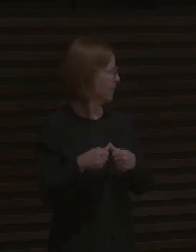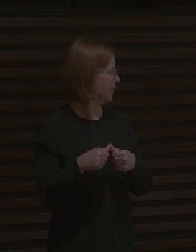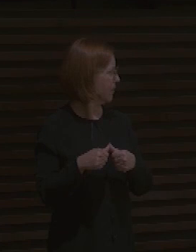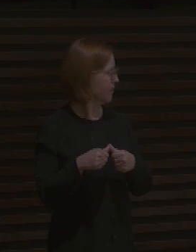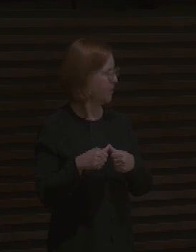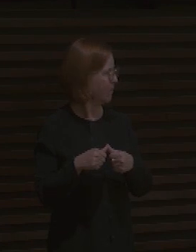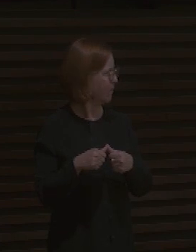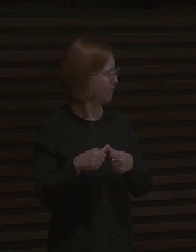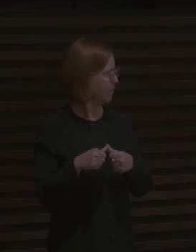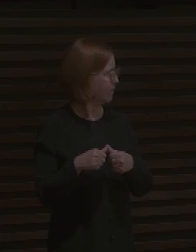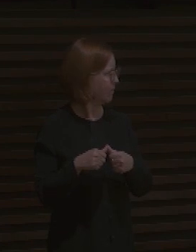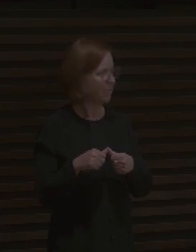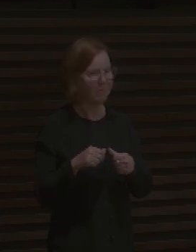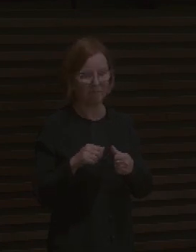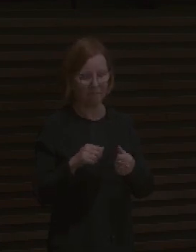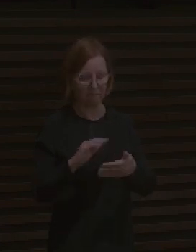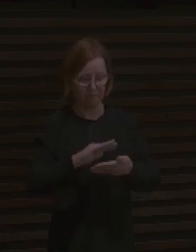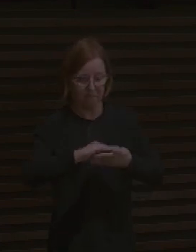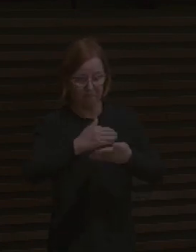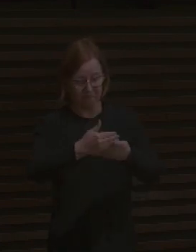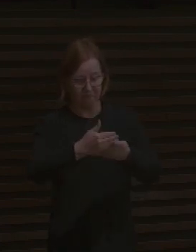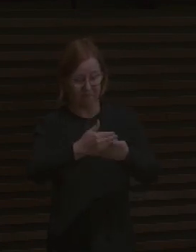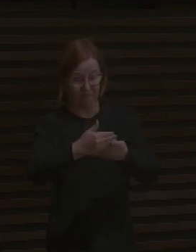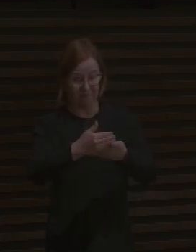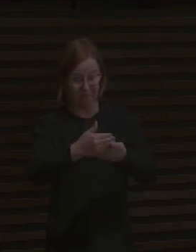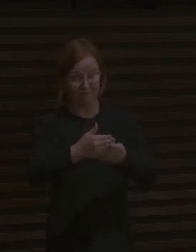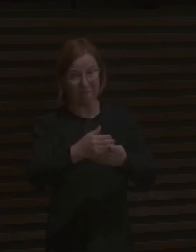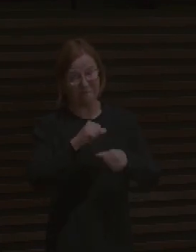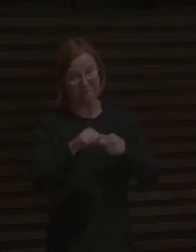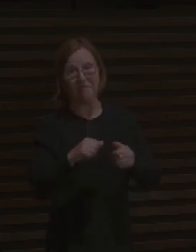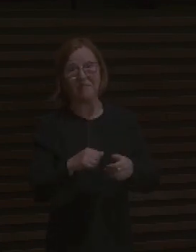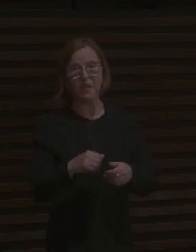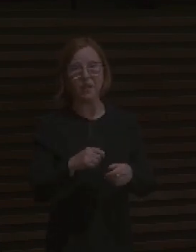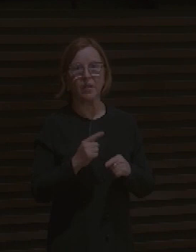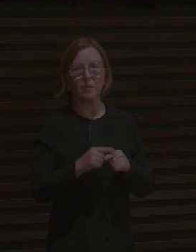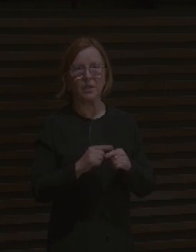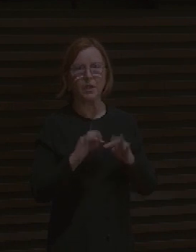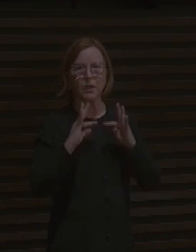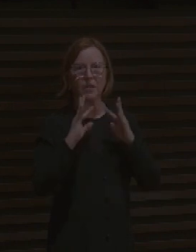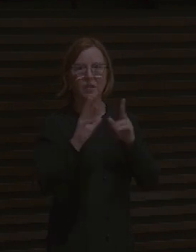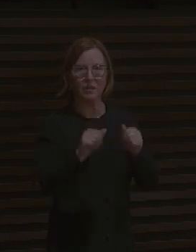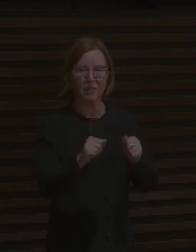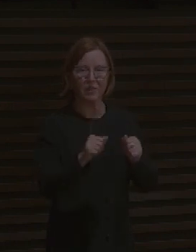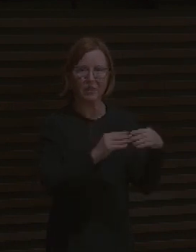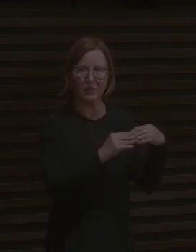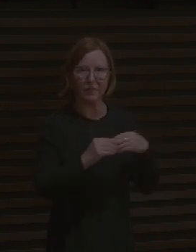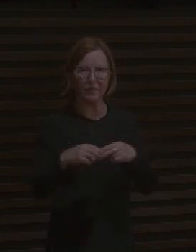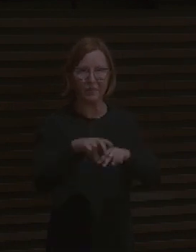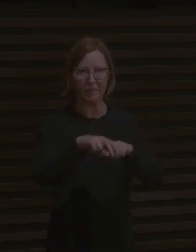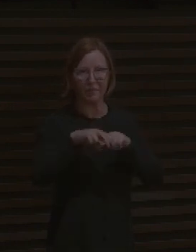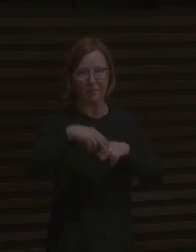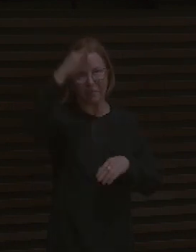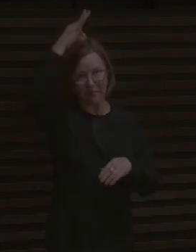eu. Então deixa eu olhar no meu mesmo. Pois todos que são guiados